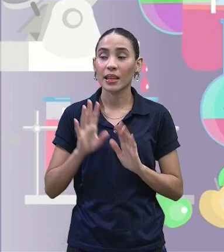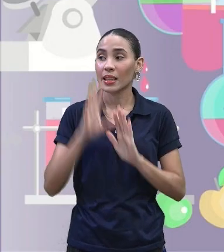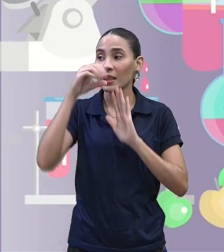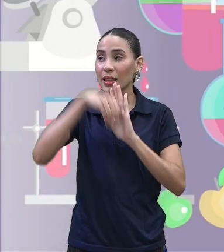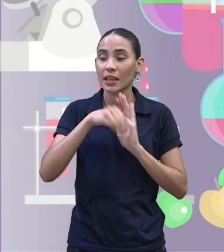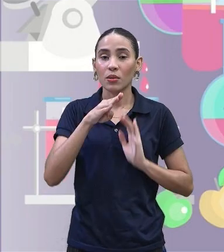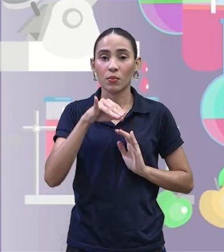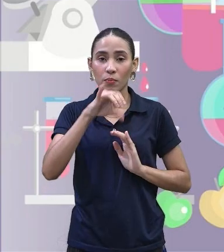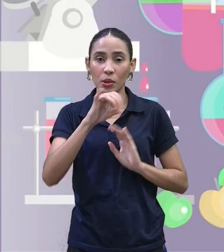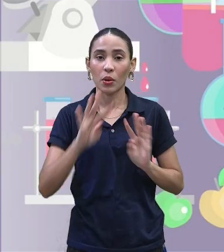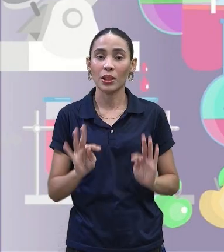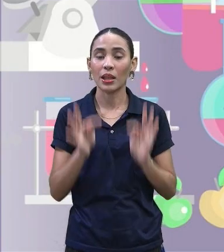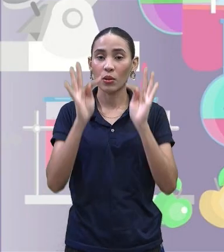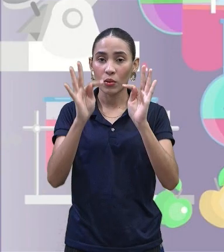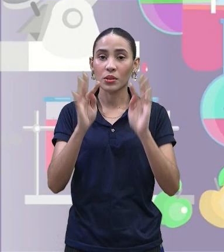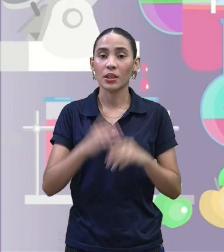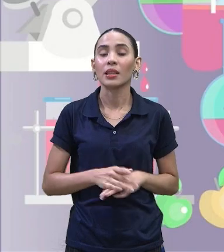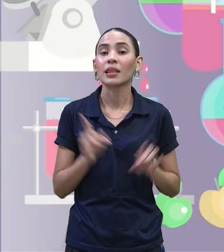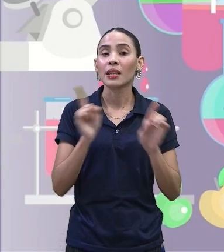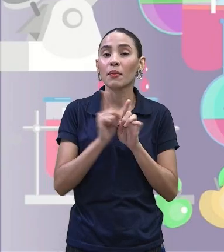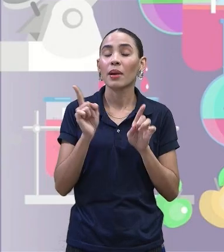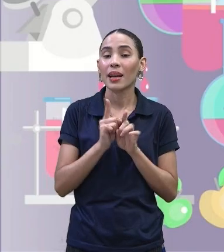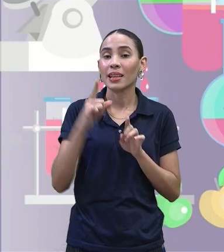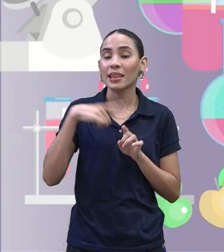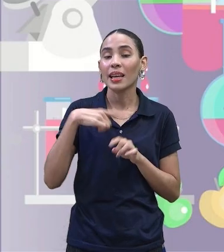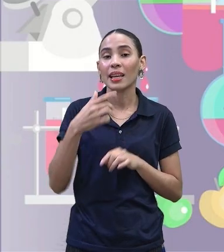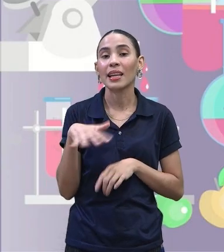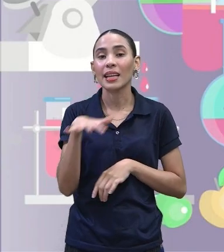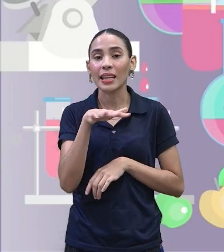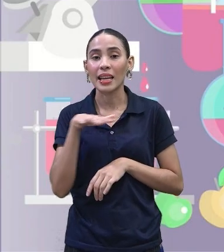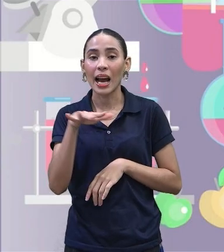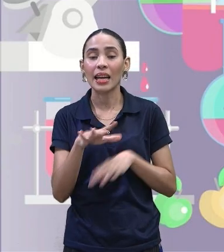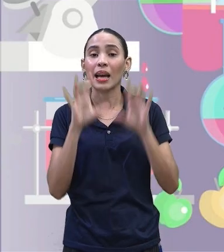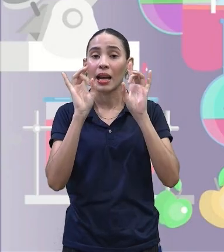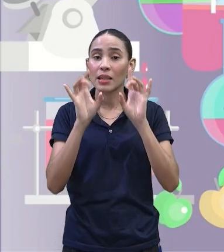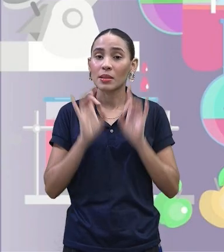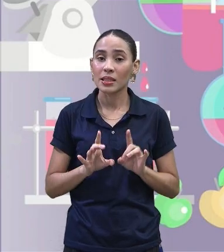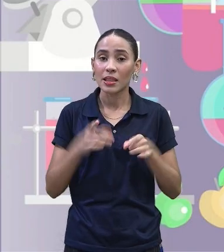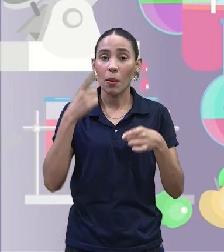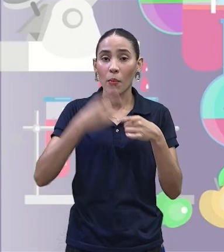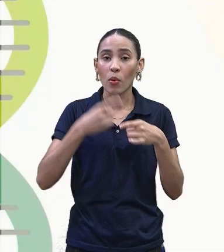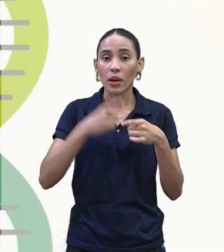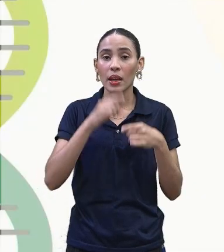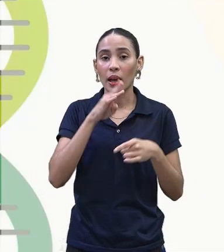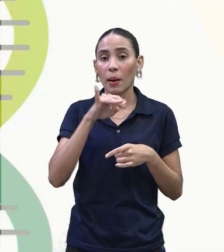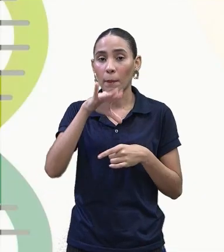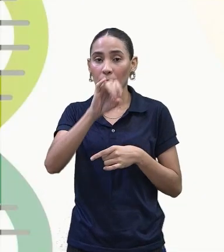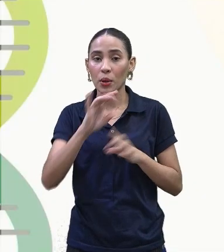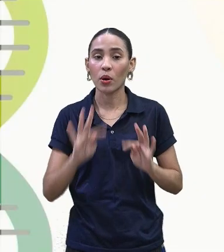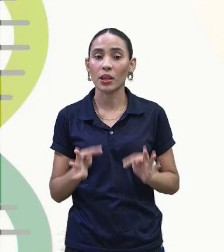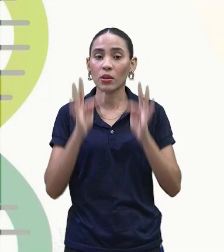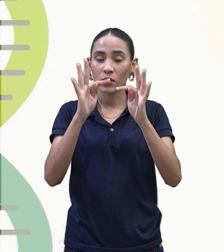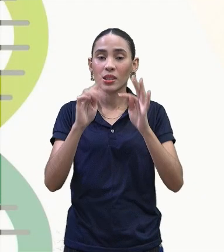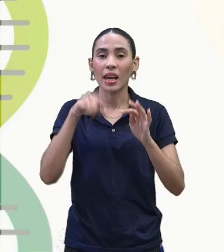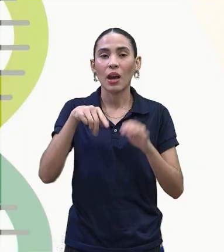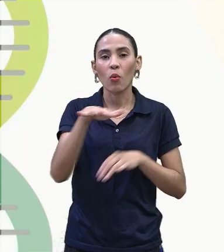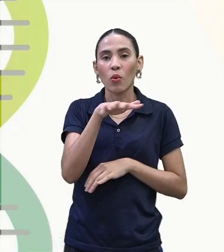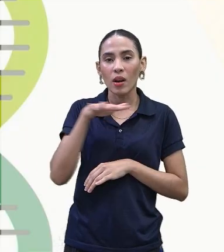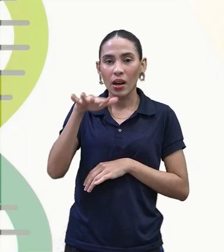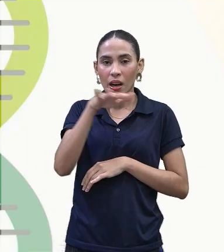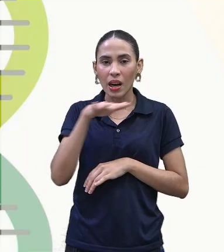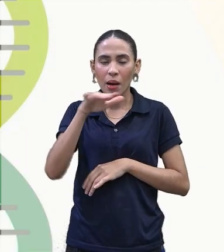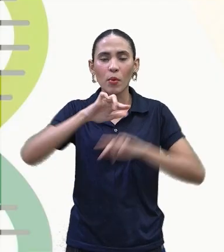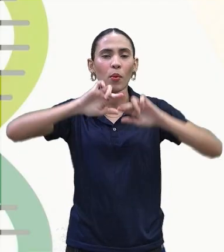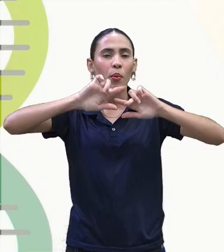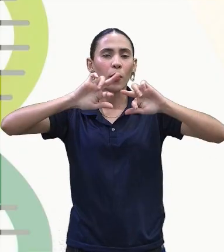da biotecnologia, a gente tem uma área específica, porque a biotecnologia ela é um campo multidisciplinar,